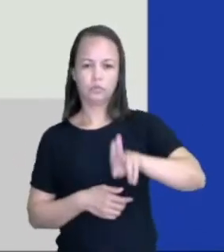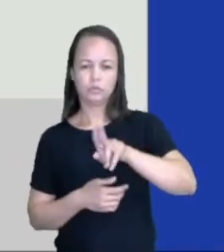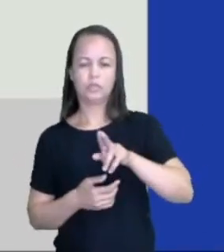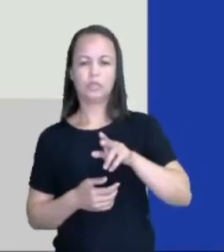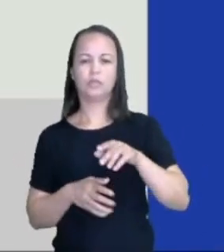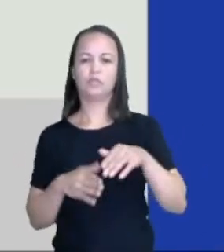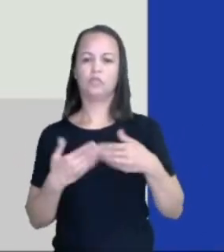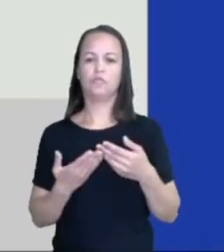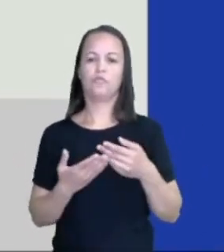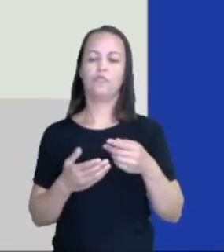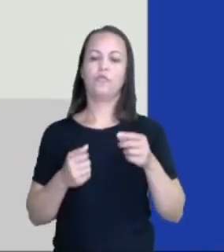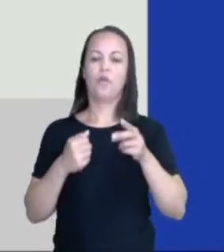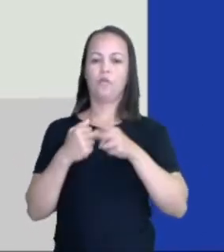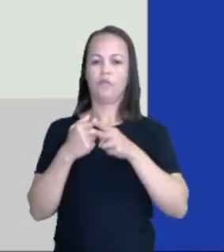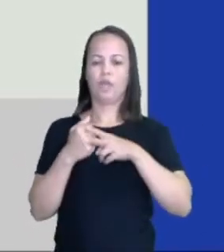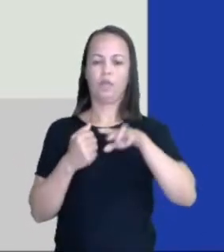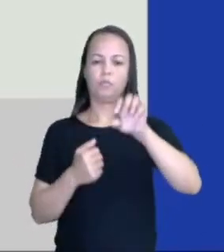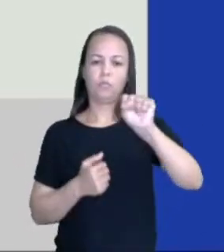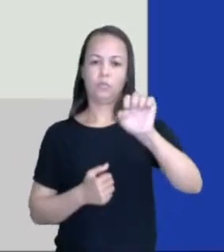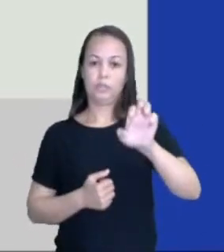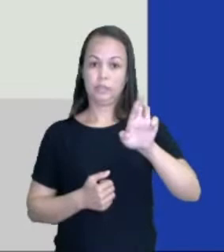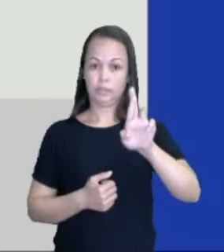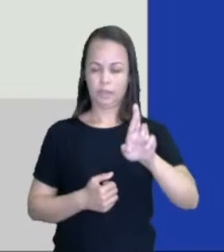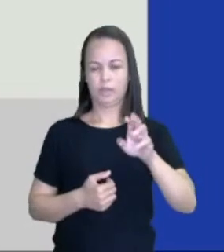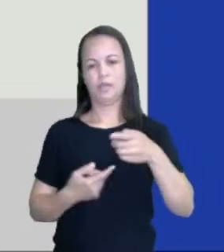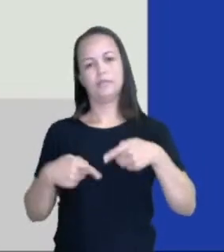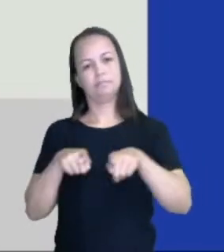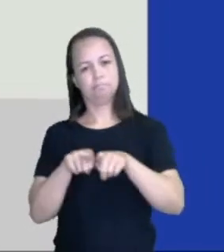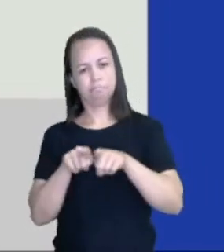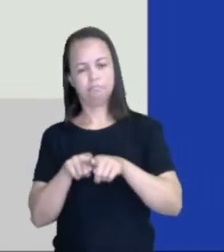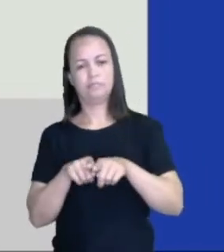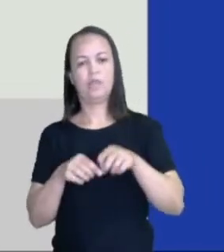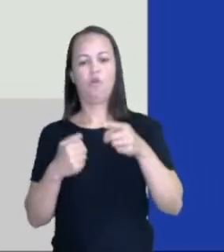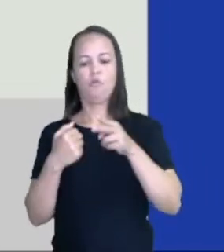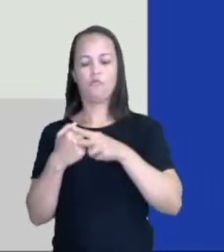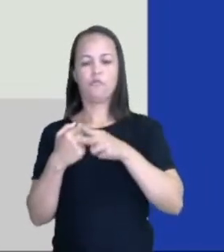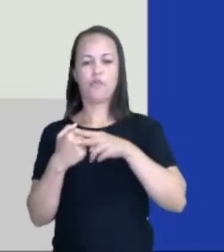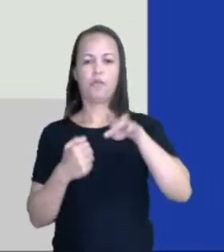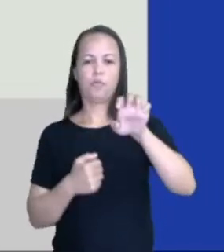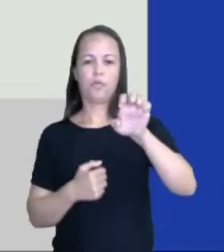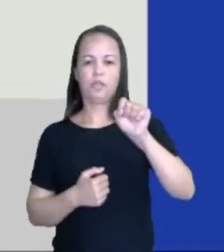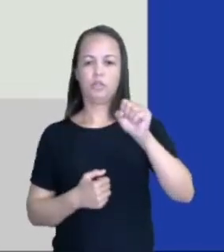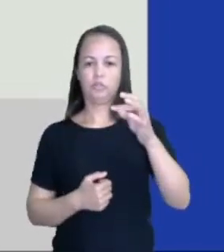verbo ser quanto do verbo estar em espanhol. Porque